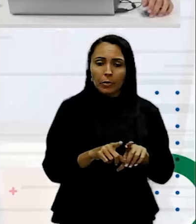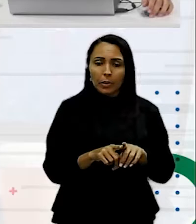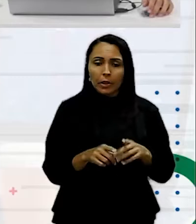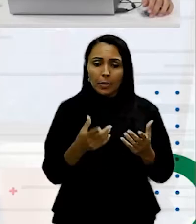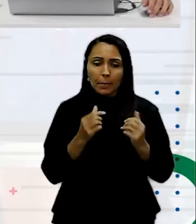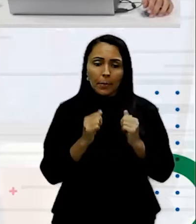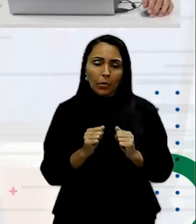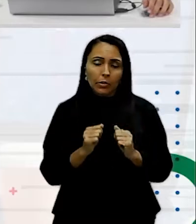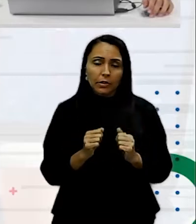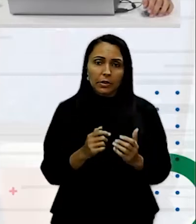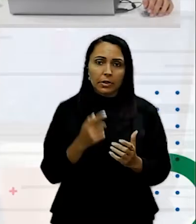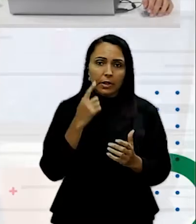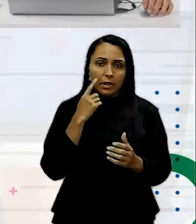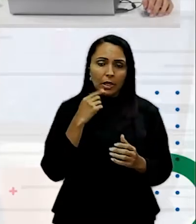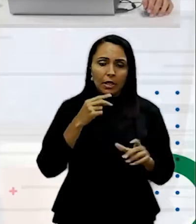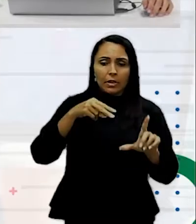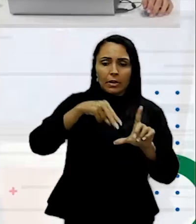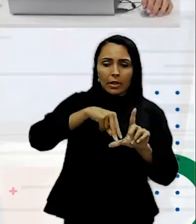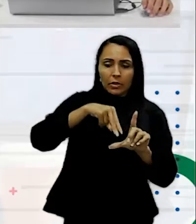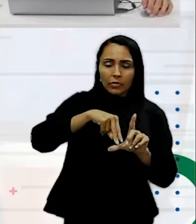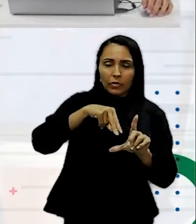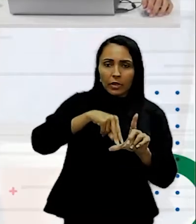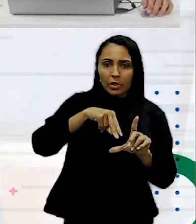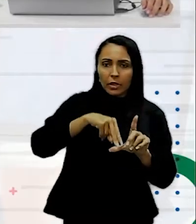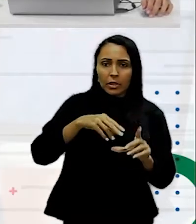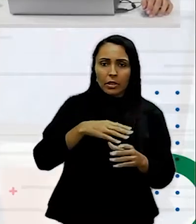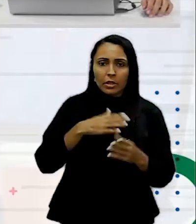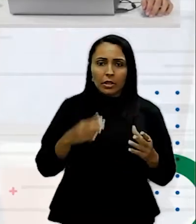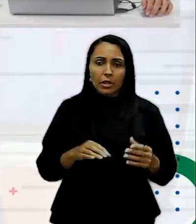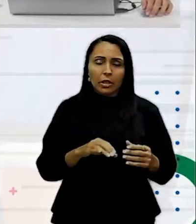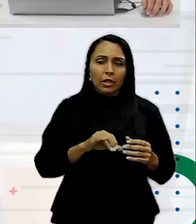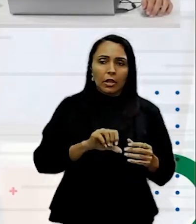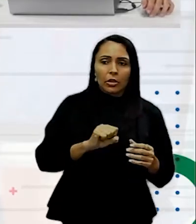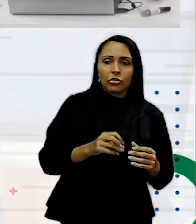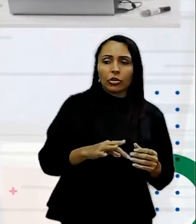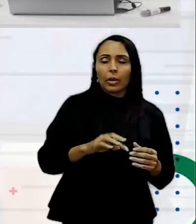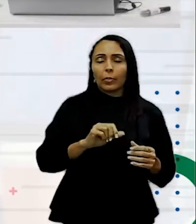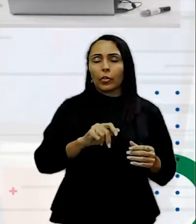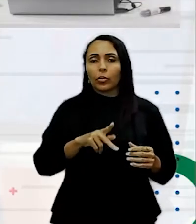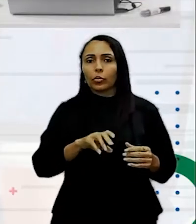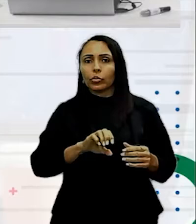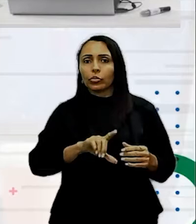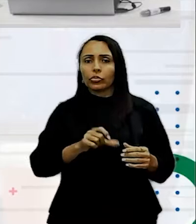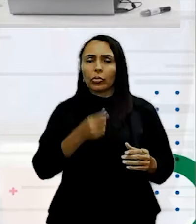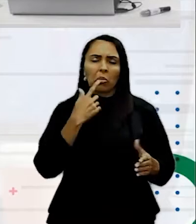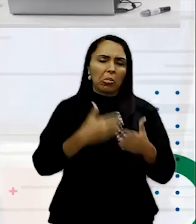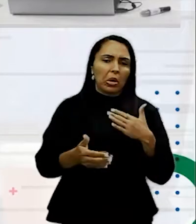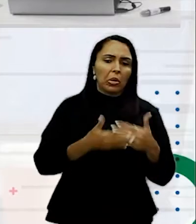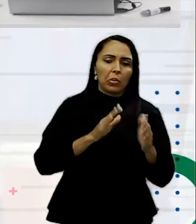ser Netflix, Disney Plus, Star Plus, HBO Max, qualquer um.